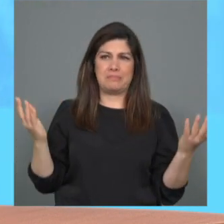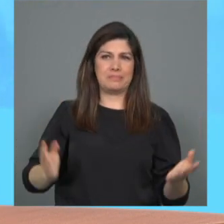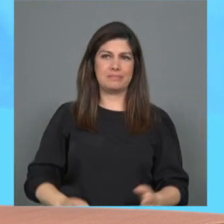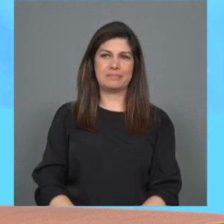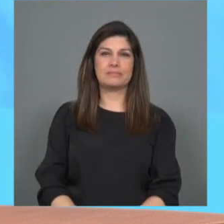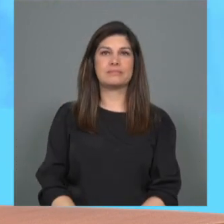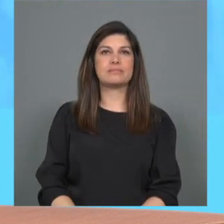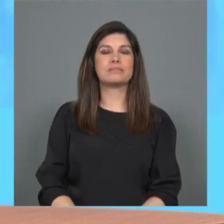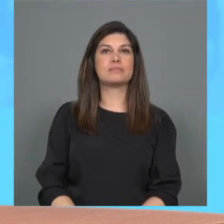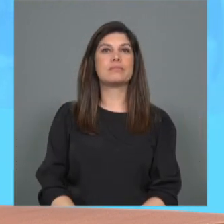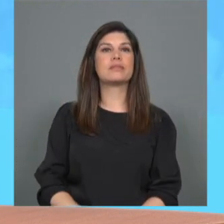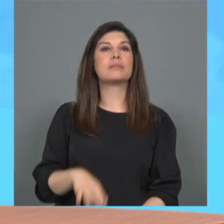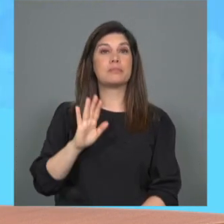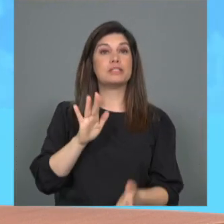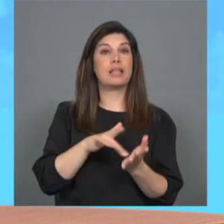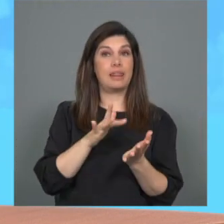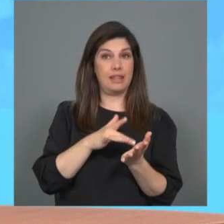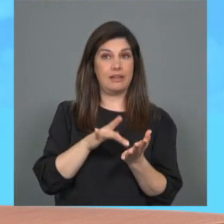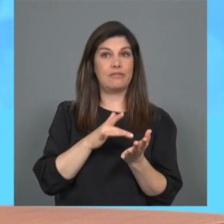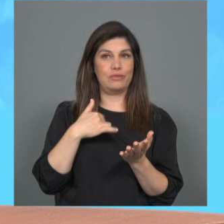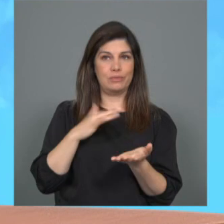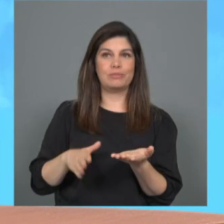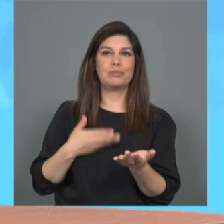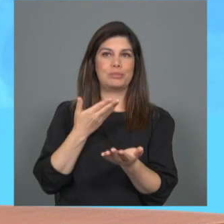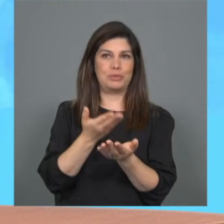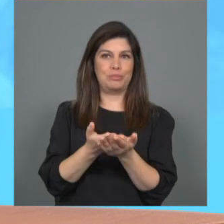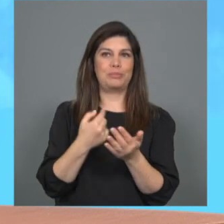Mas sim, eu teria a sugestão de um livro.